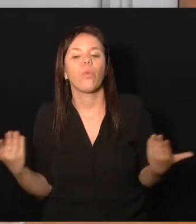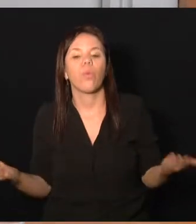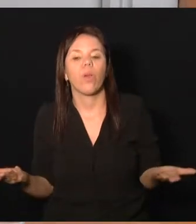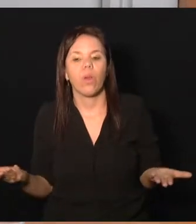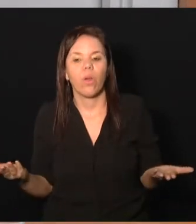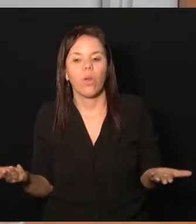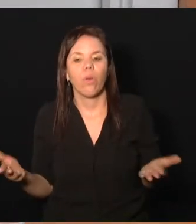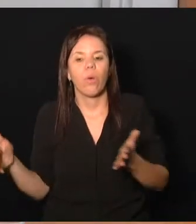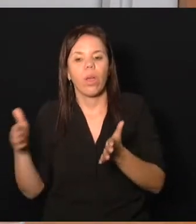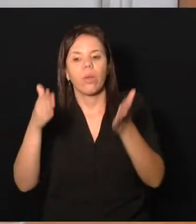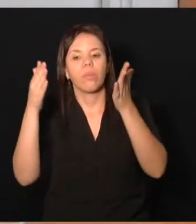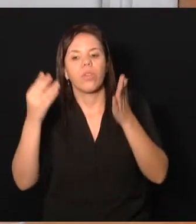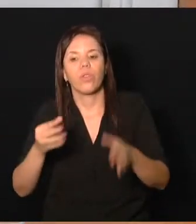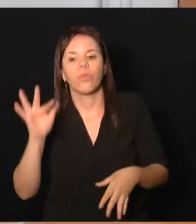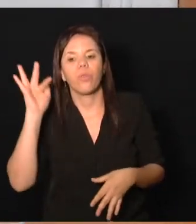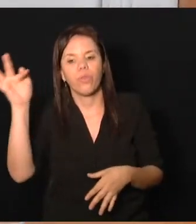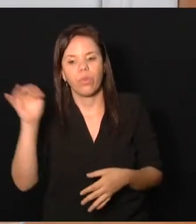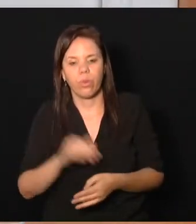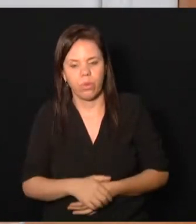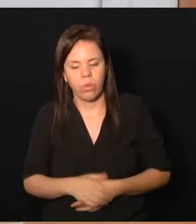para o futuro?